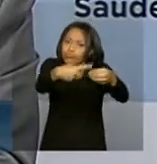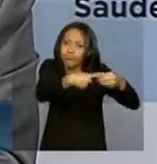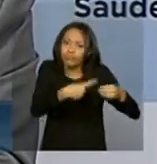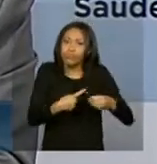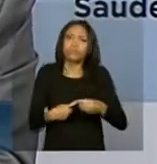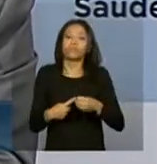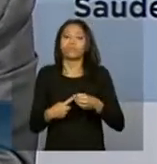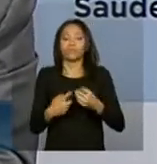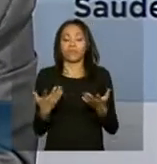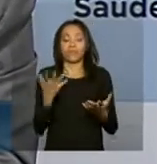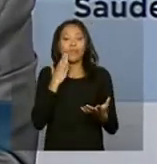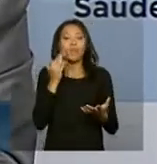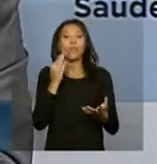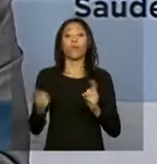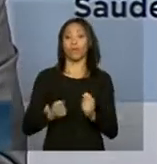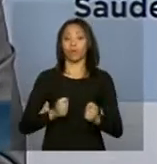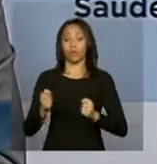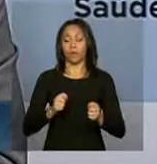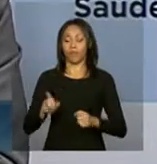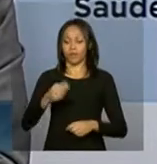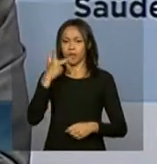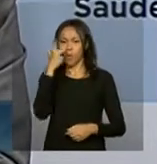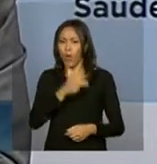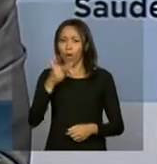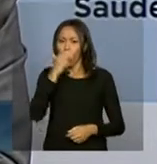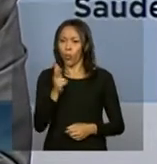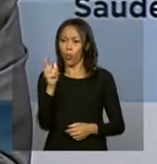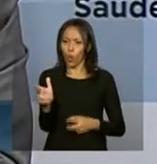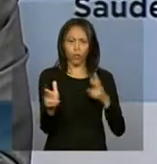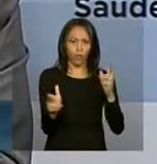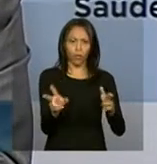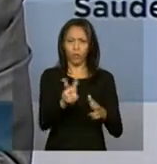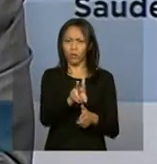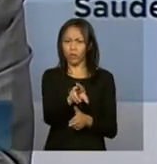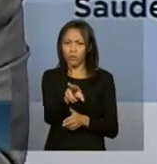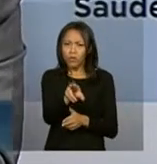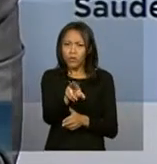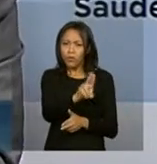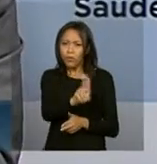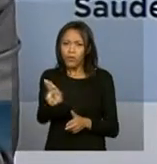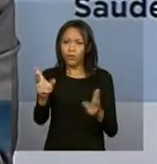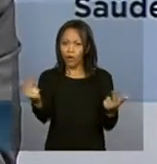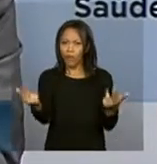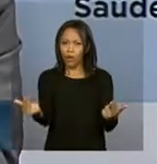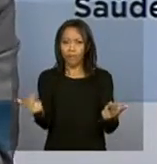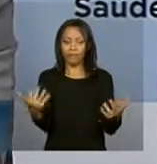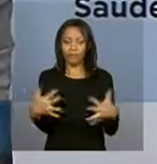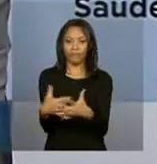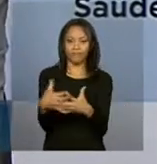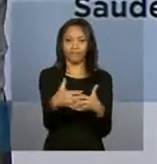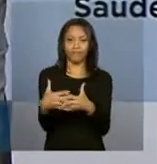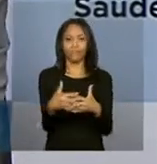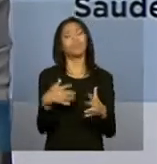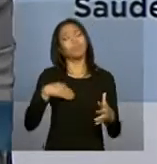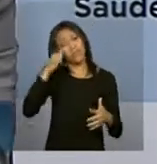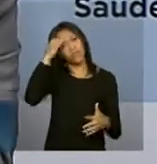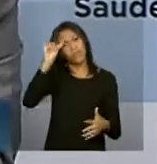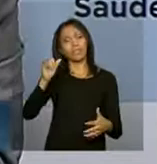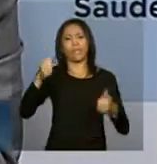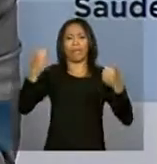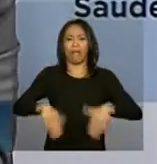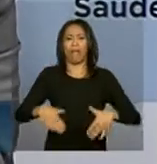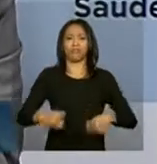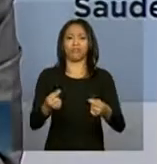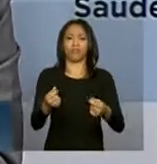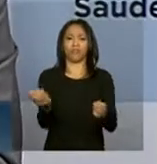por exemplo, de internação repetidas com o mesmo nome, né? Então, e vamos continuar com esse programa de auditorias de combate ao desperdício, vai